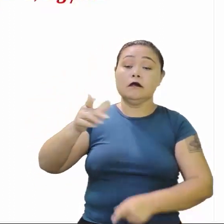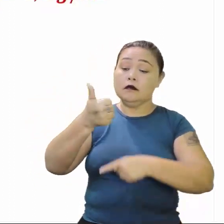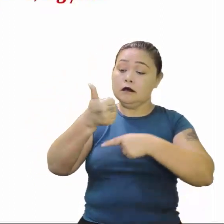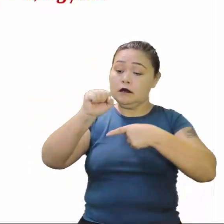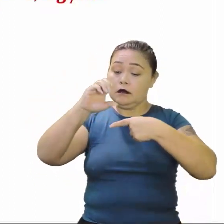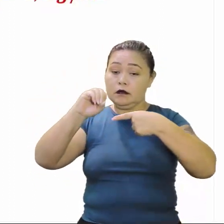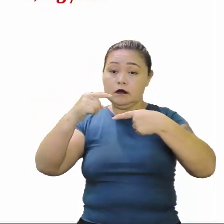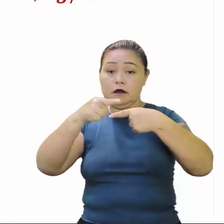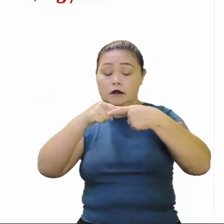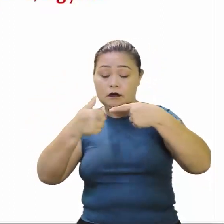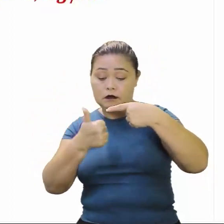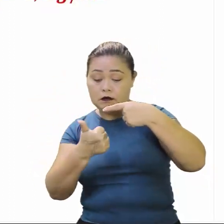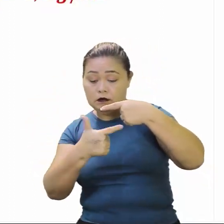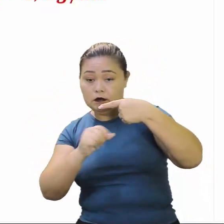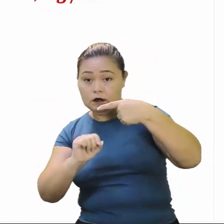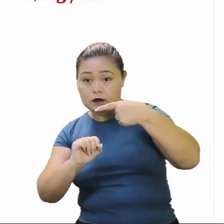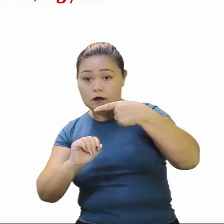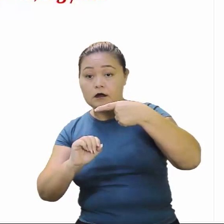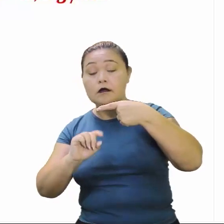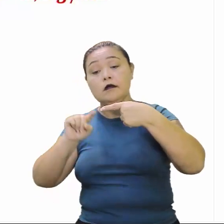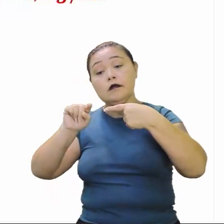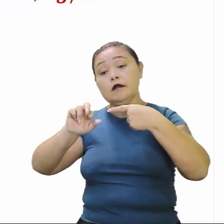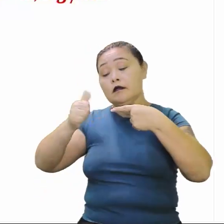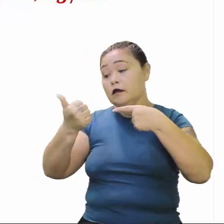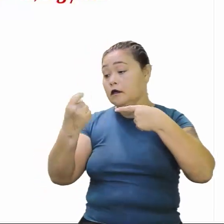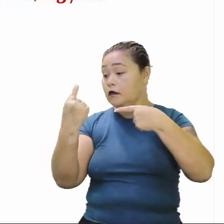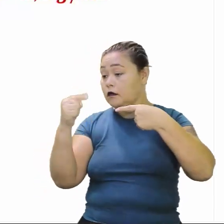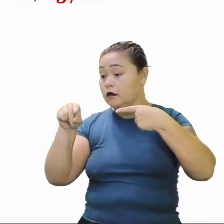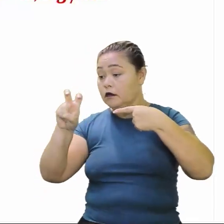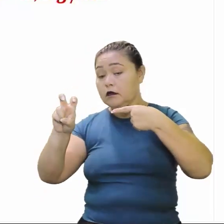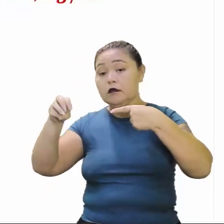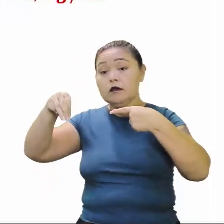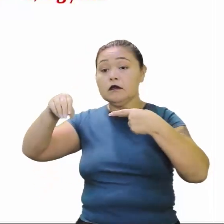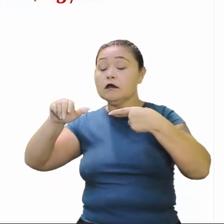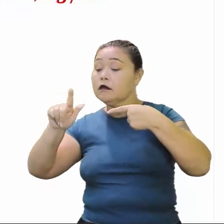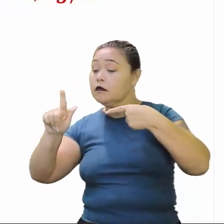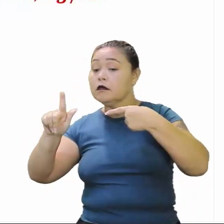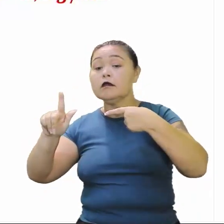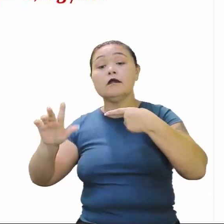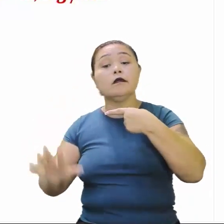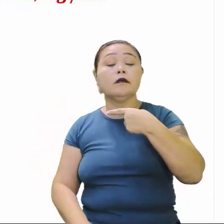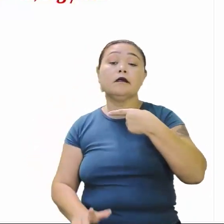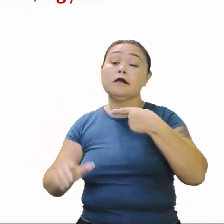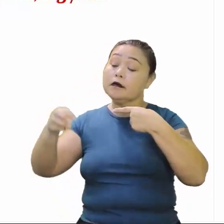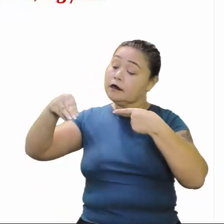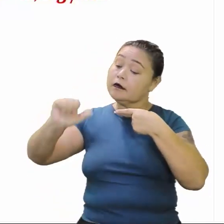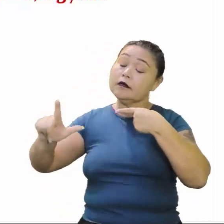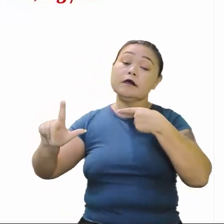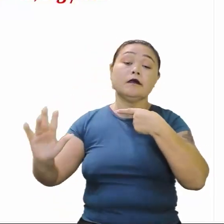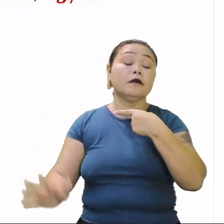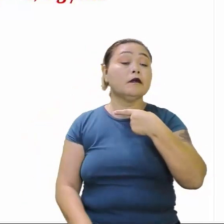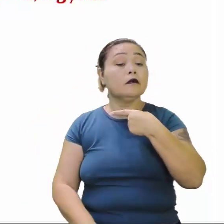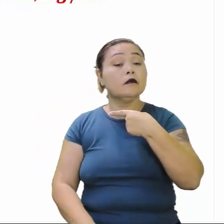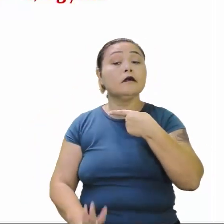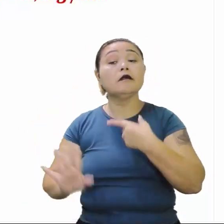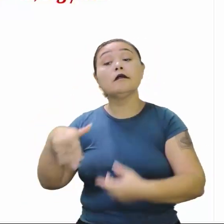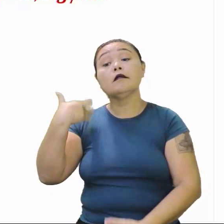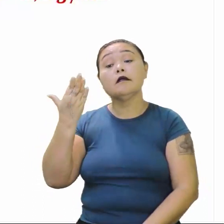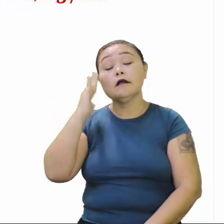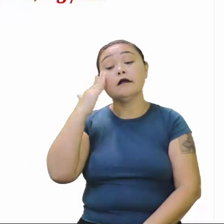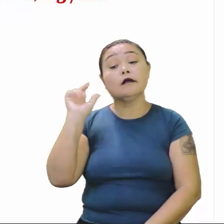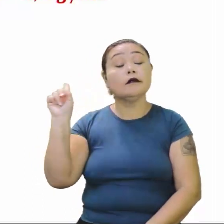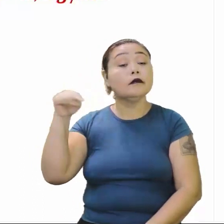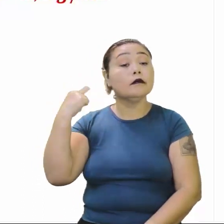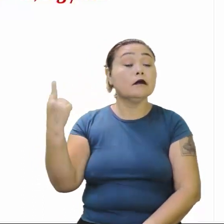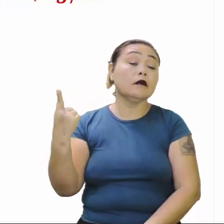por 120 mililitros, 1,5 gramas por ml. Daí, o que nós entendemos?